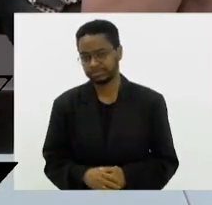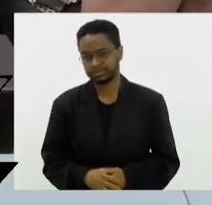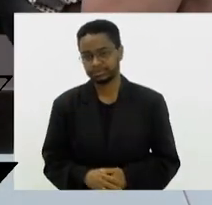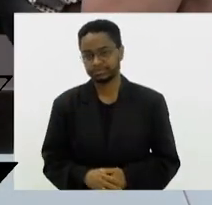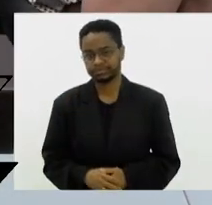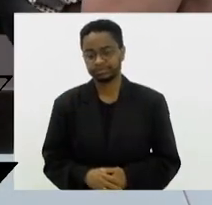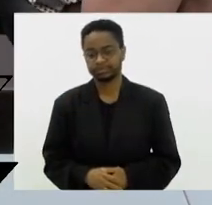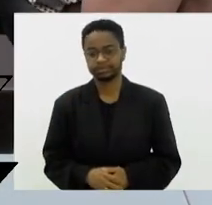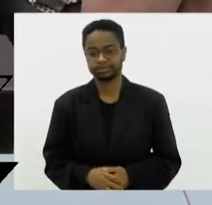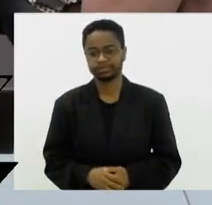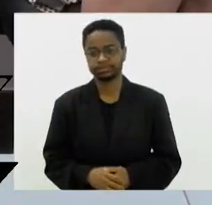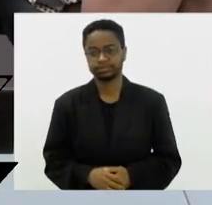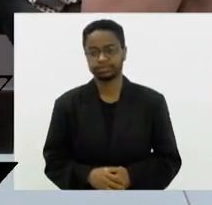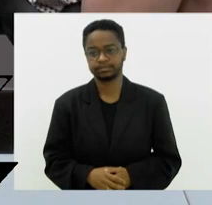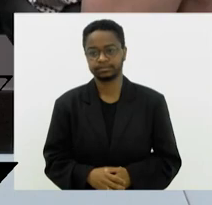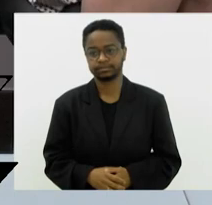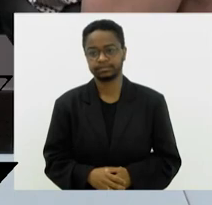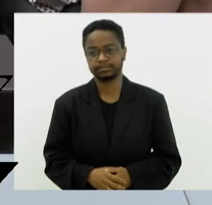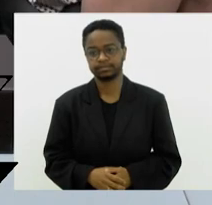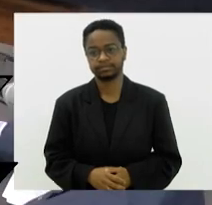Sapucaí. Bem,